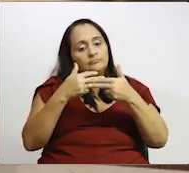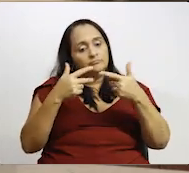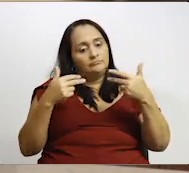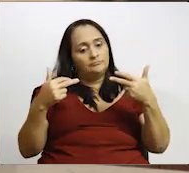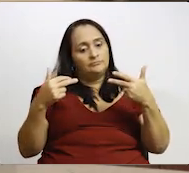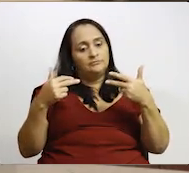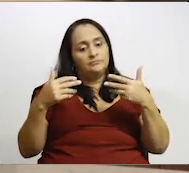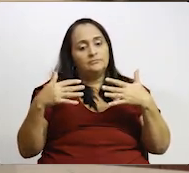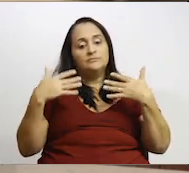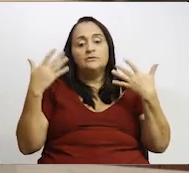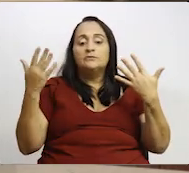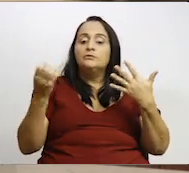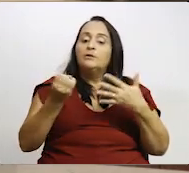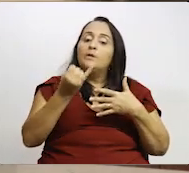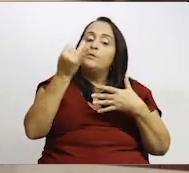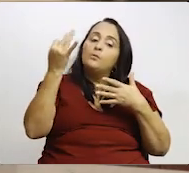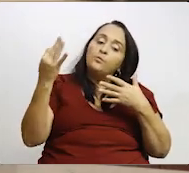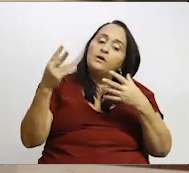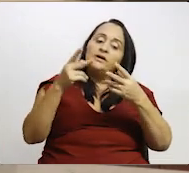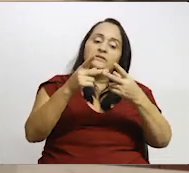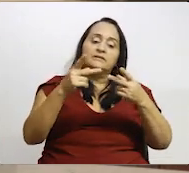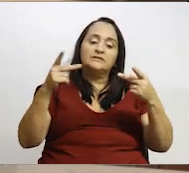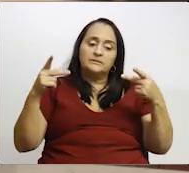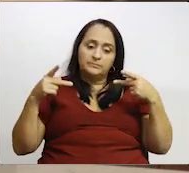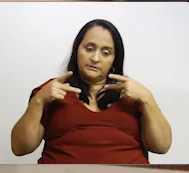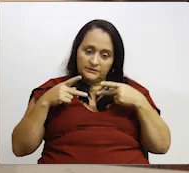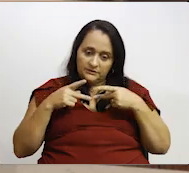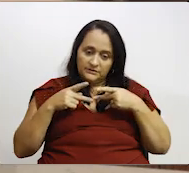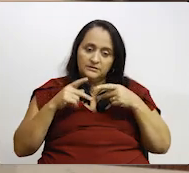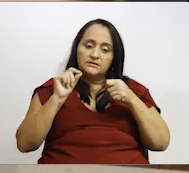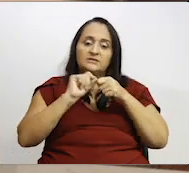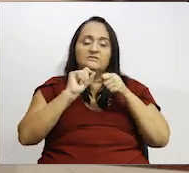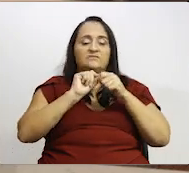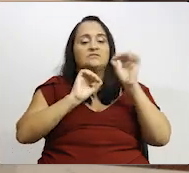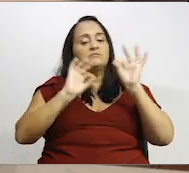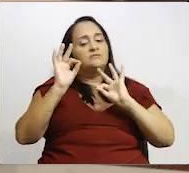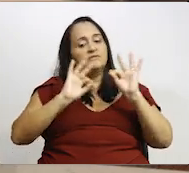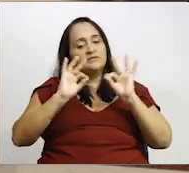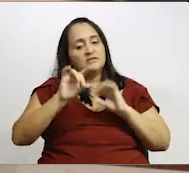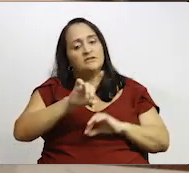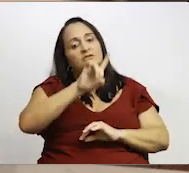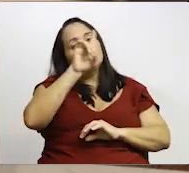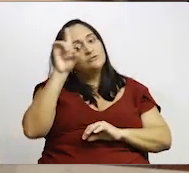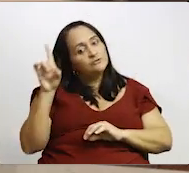em relação à quantidade de pizzas que vamos preparar naquele dia.